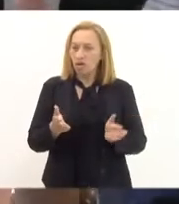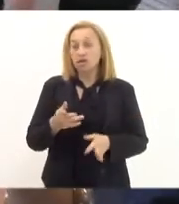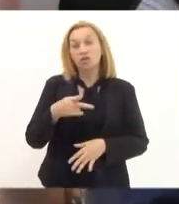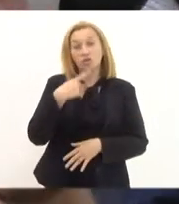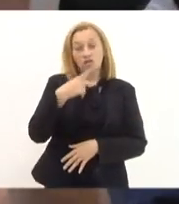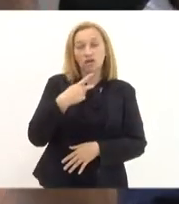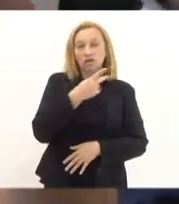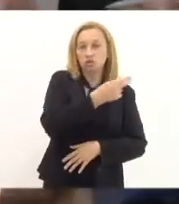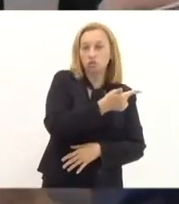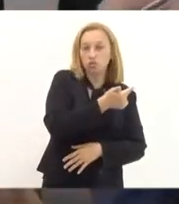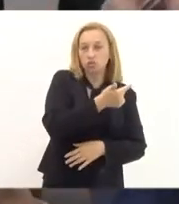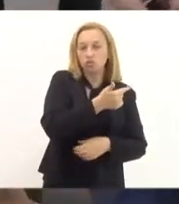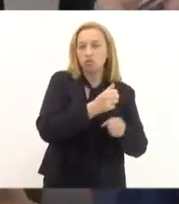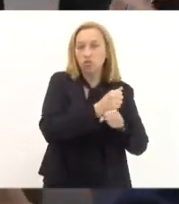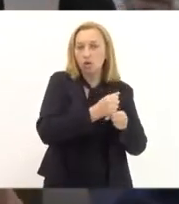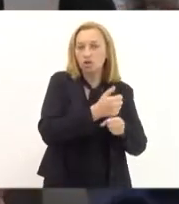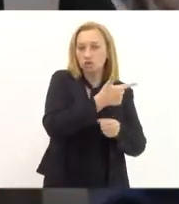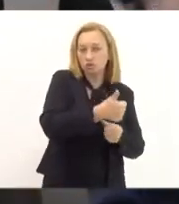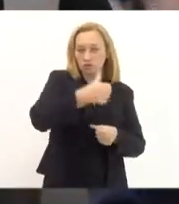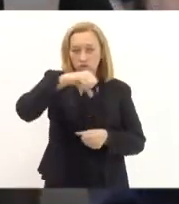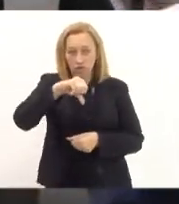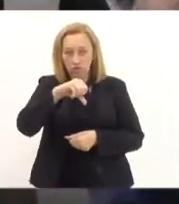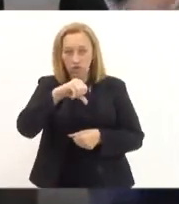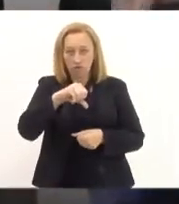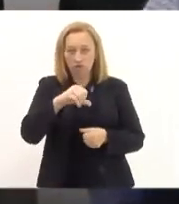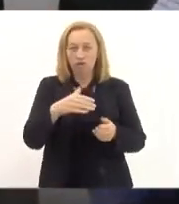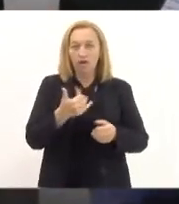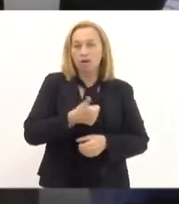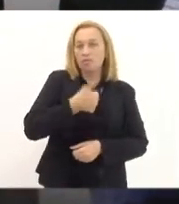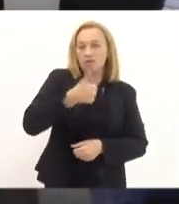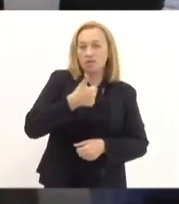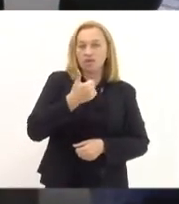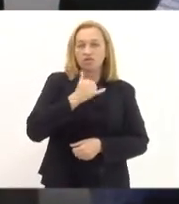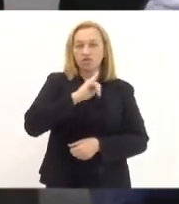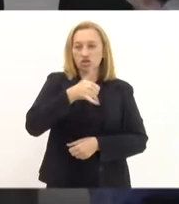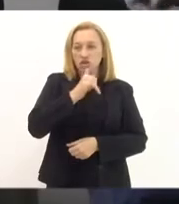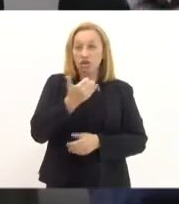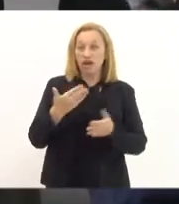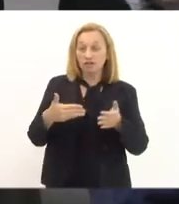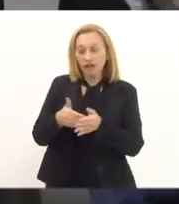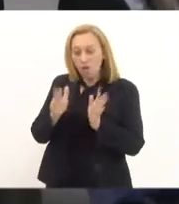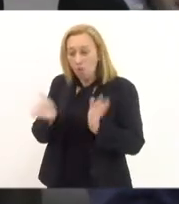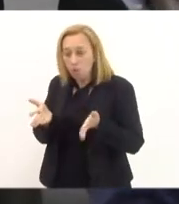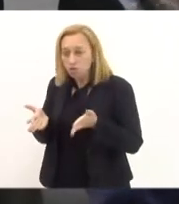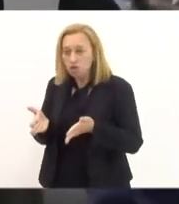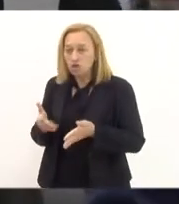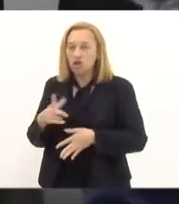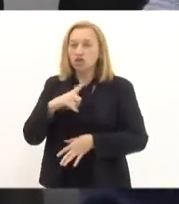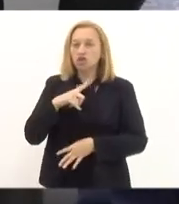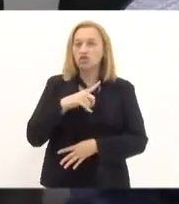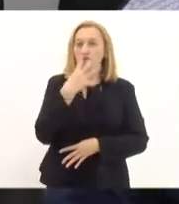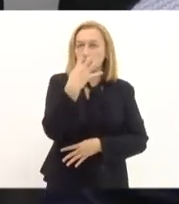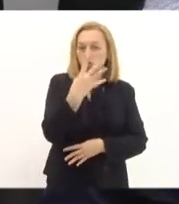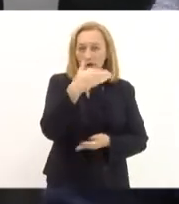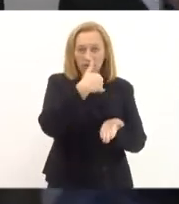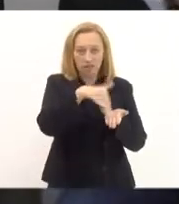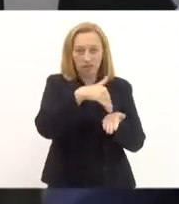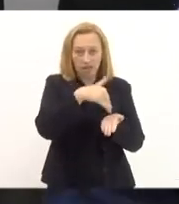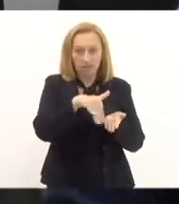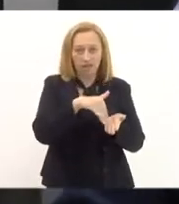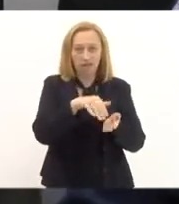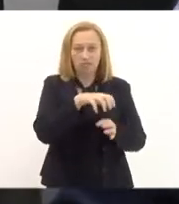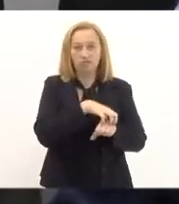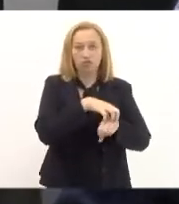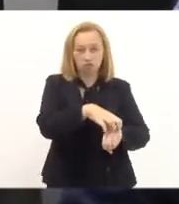2019 de primeiro de janeiro de 2019 até a data presente nós já tivemos quatro secretários de